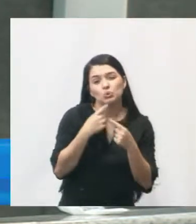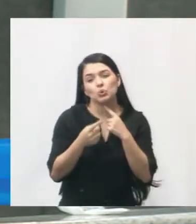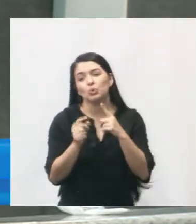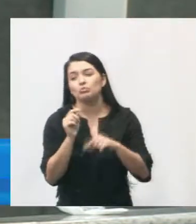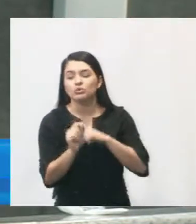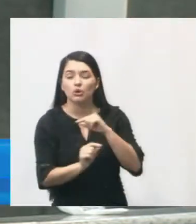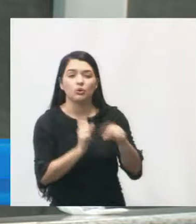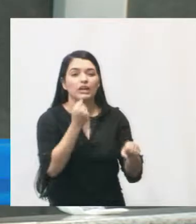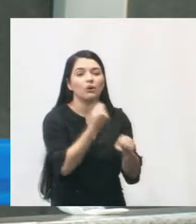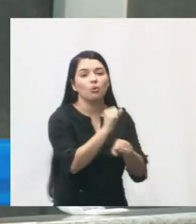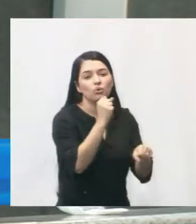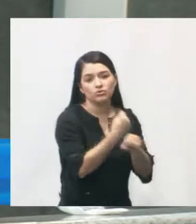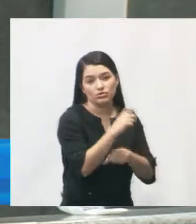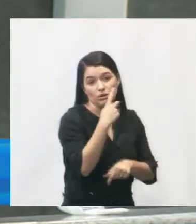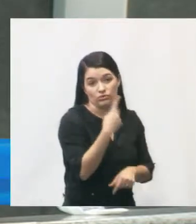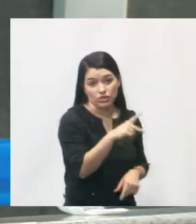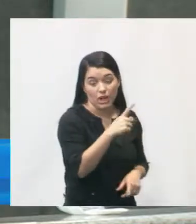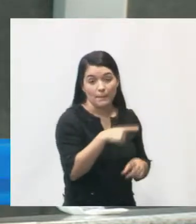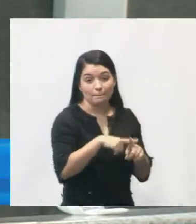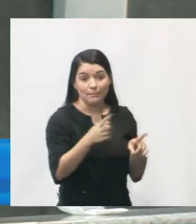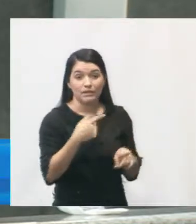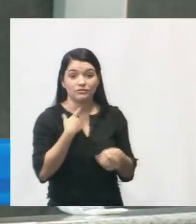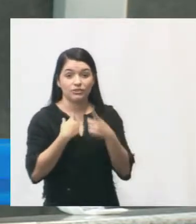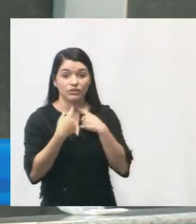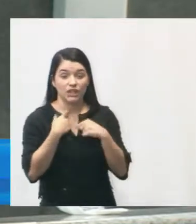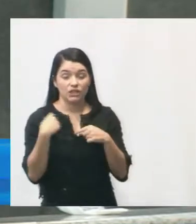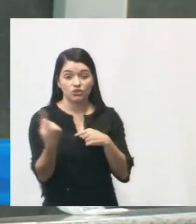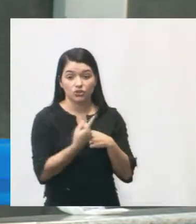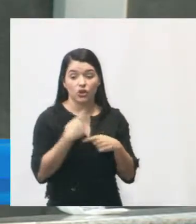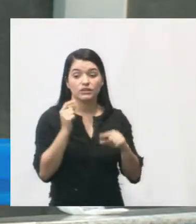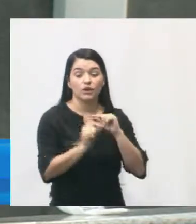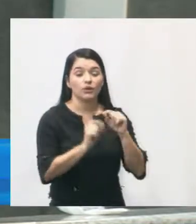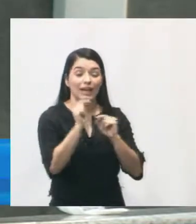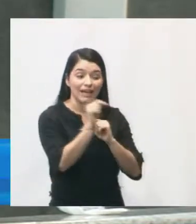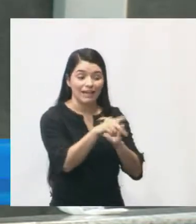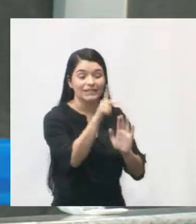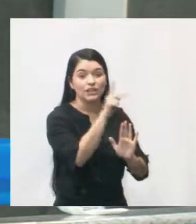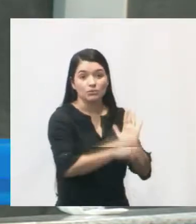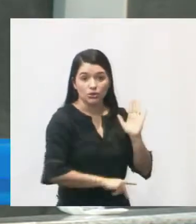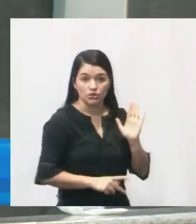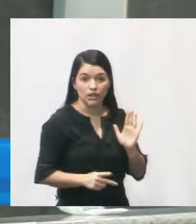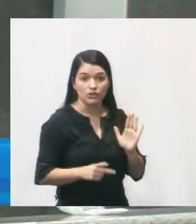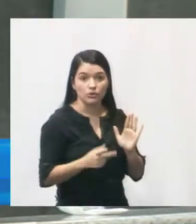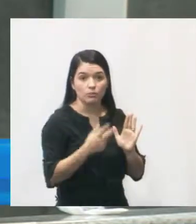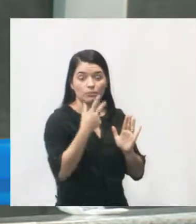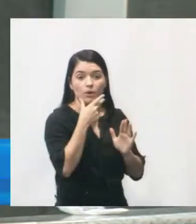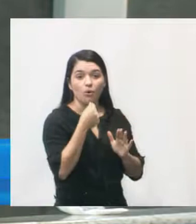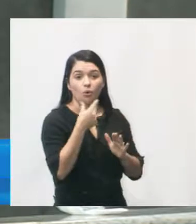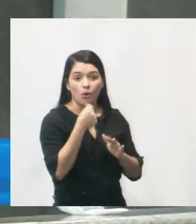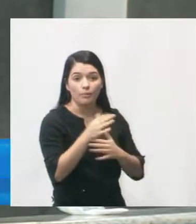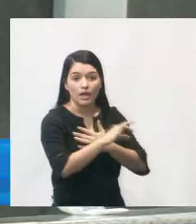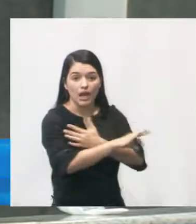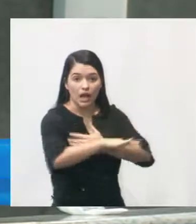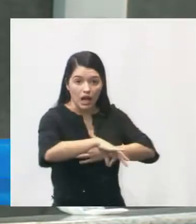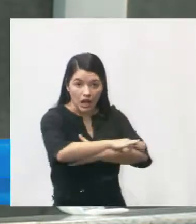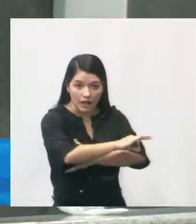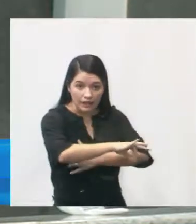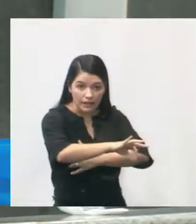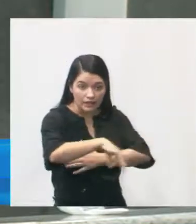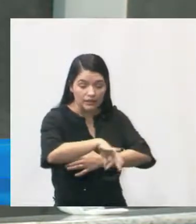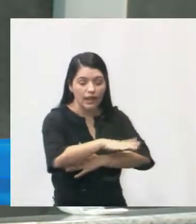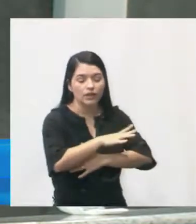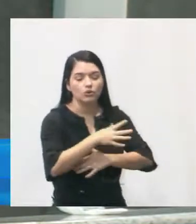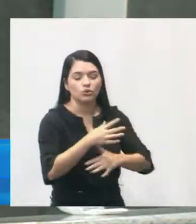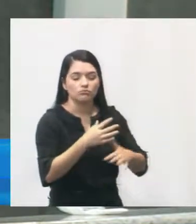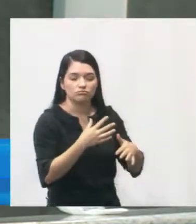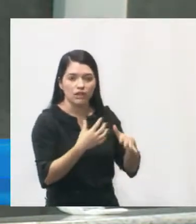construção, mas o desejo é que esse projeto feito pelo arquiteto lá, pelo escritório de arquitetos e